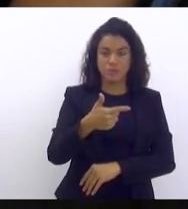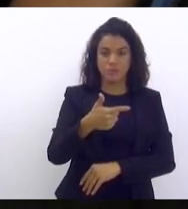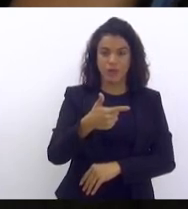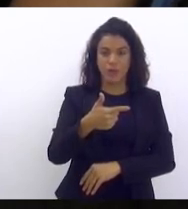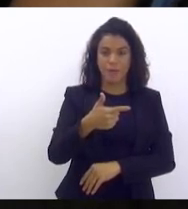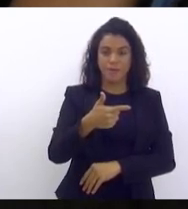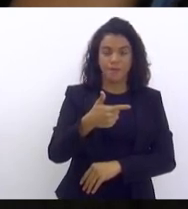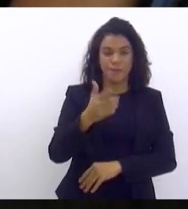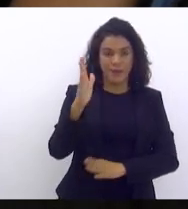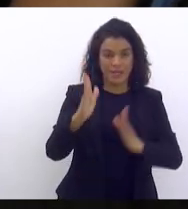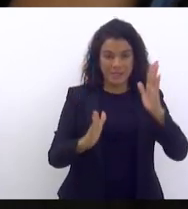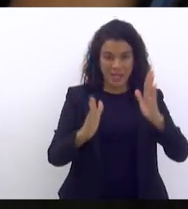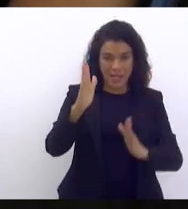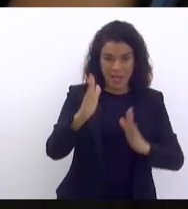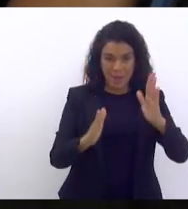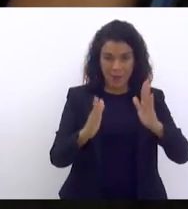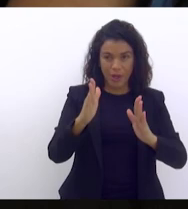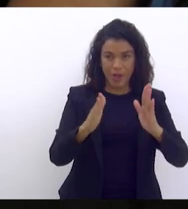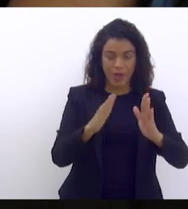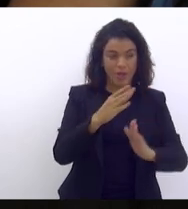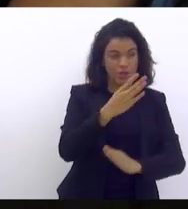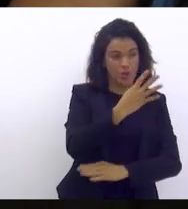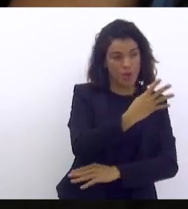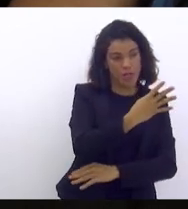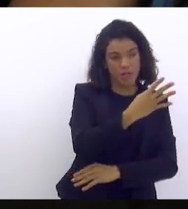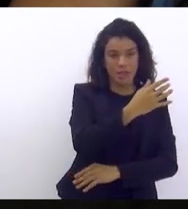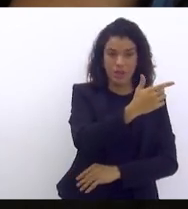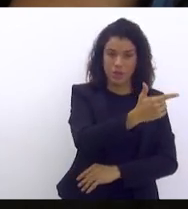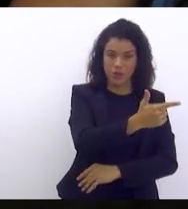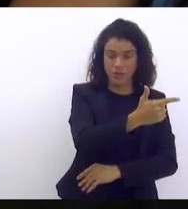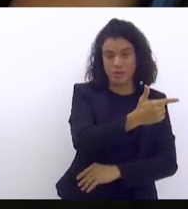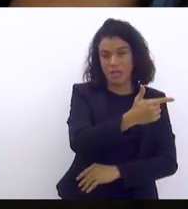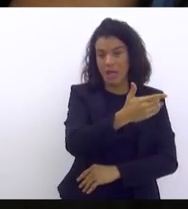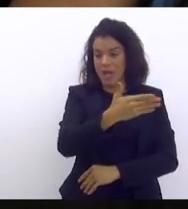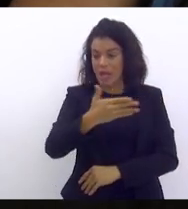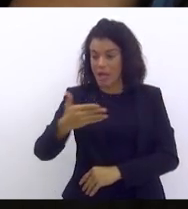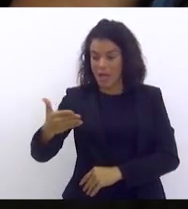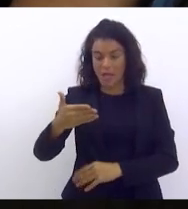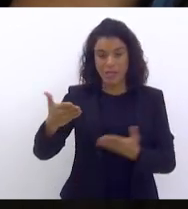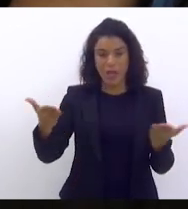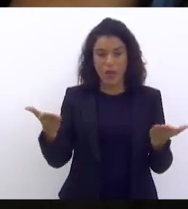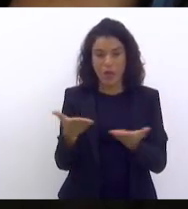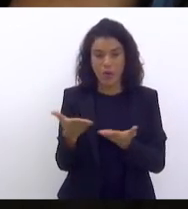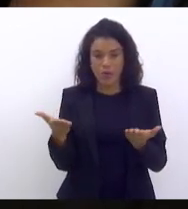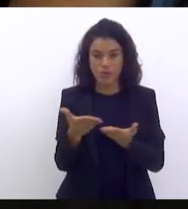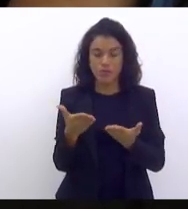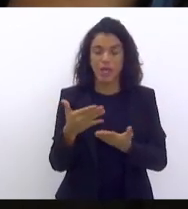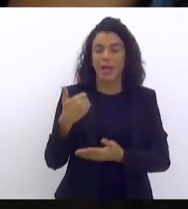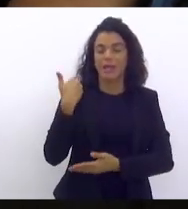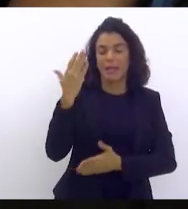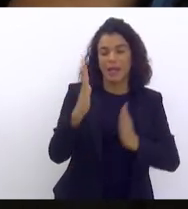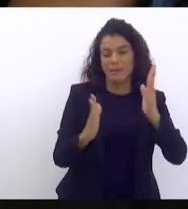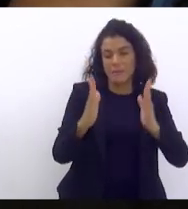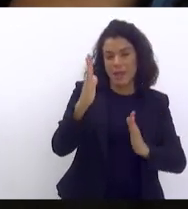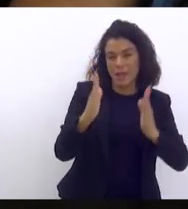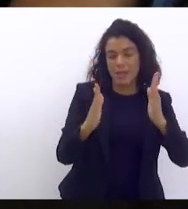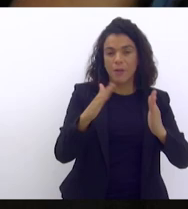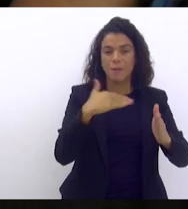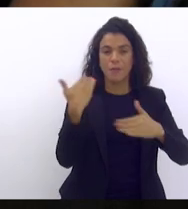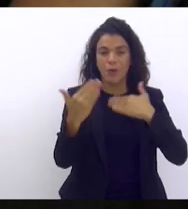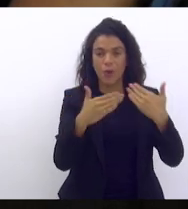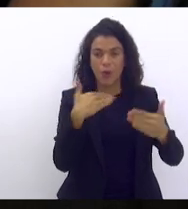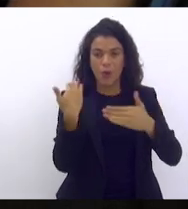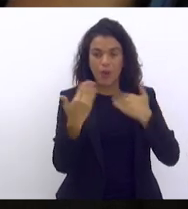dessa época histórica de 42, nesse período histórico de 42 até os dias atuais, a idade média que morre o agente de combate à